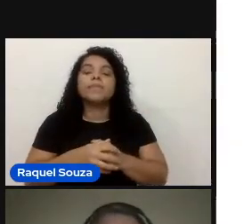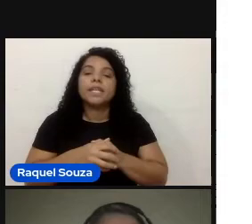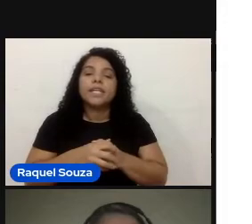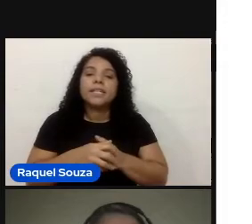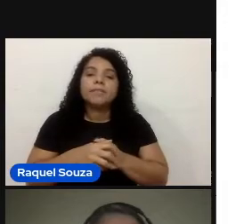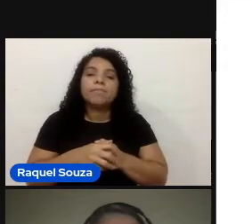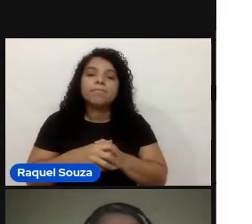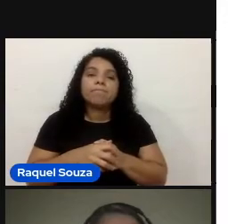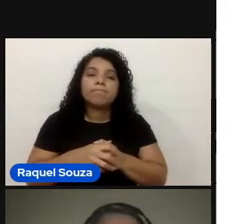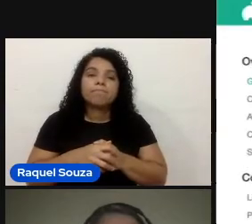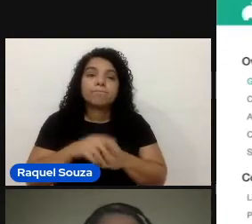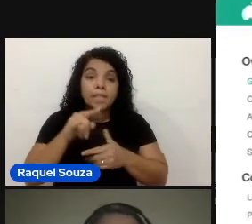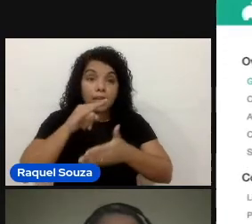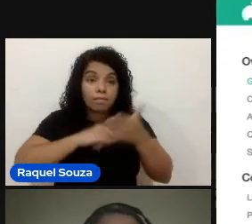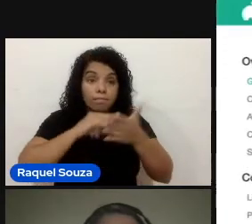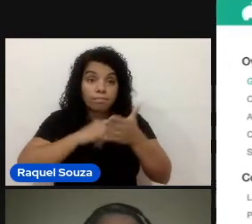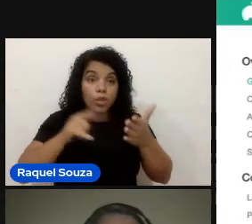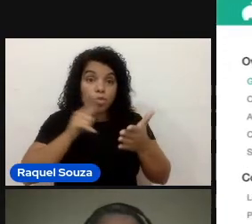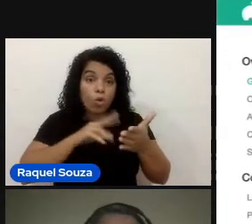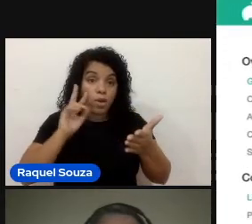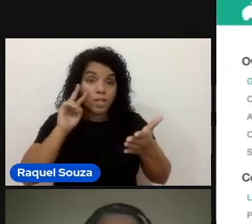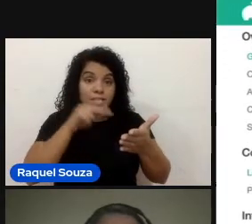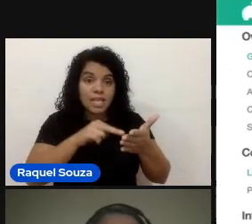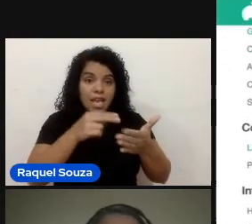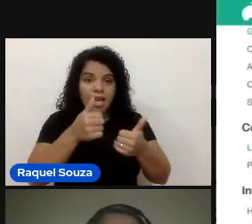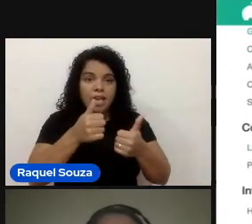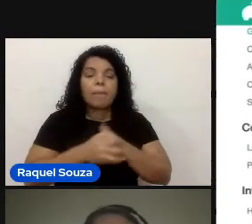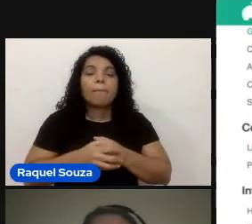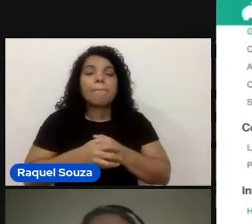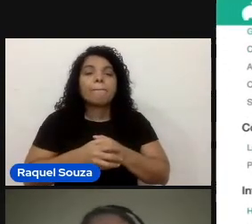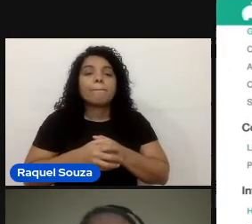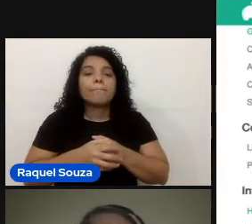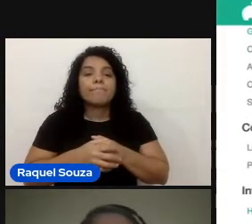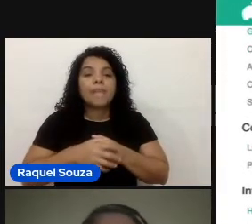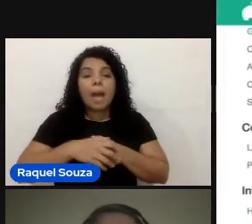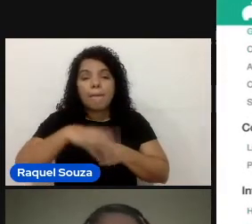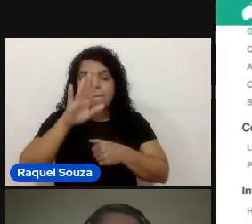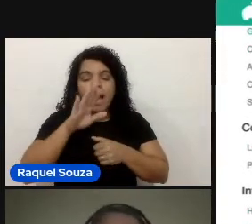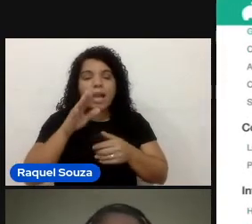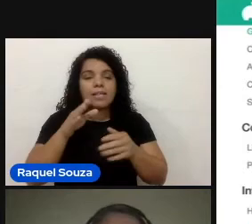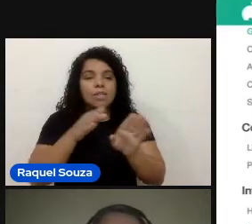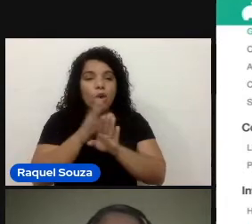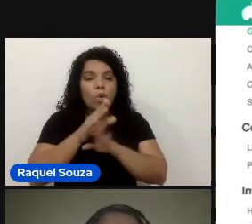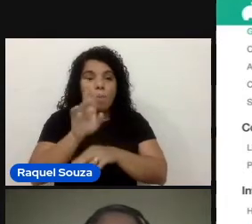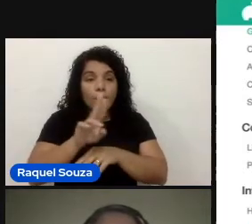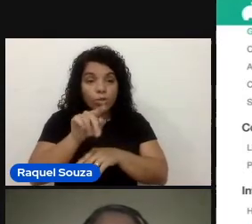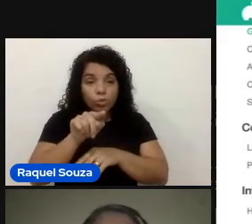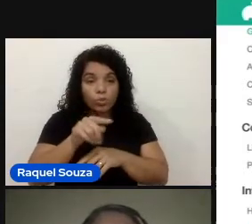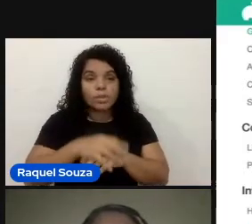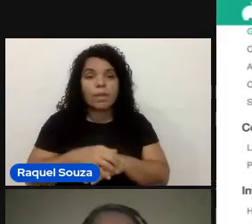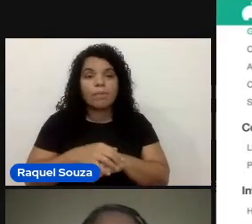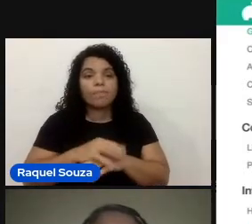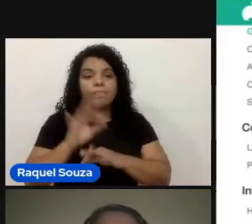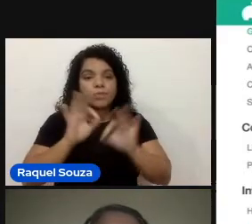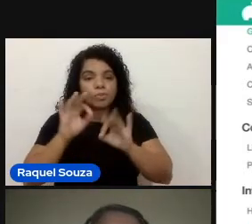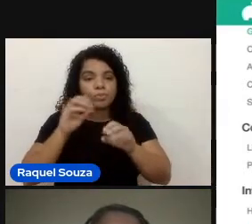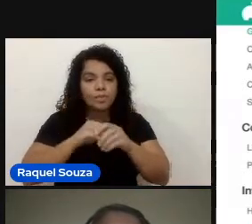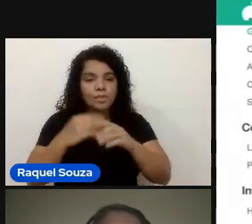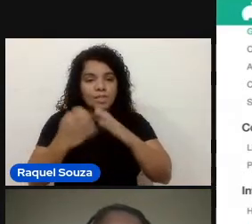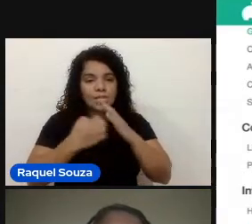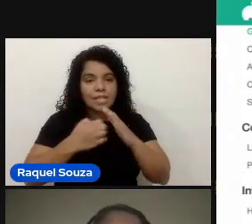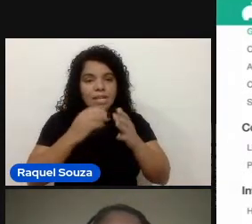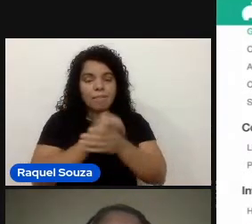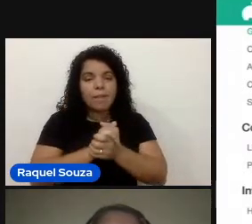na documentação você consegue ver. A que eu mais recomendo usar num projeto na sua empresa, se você for